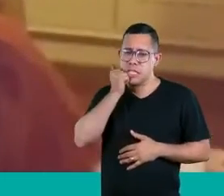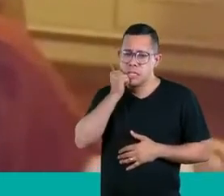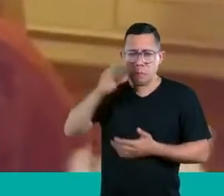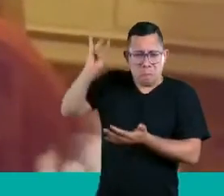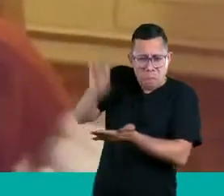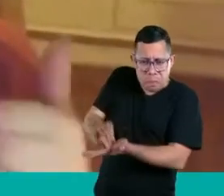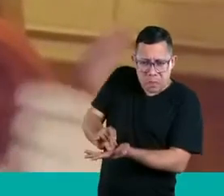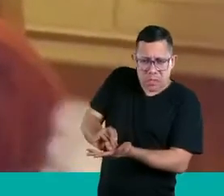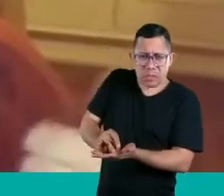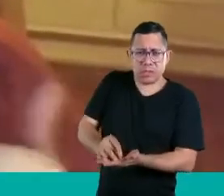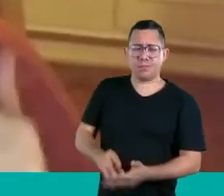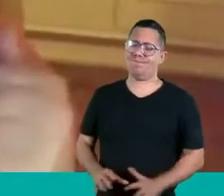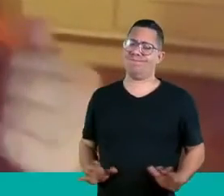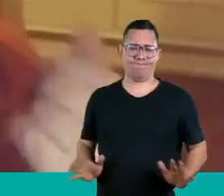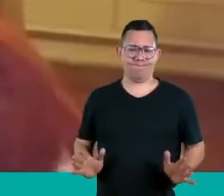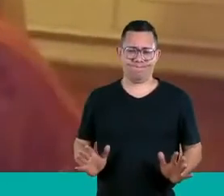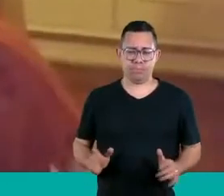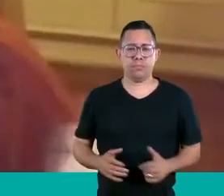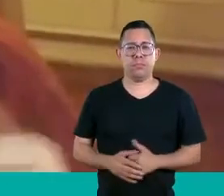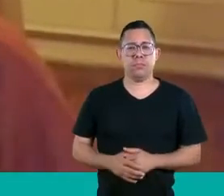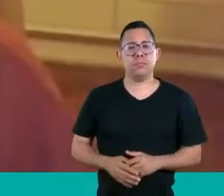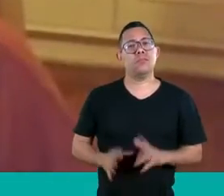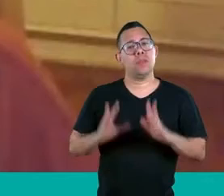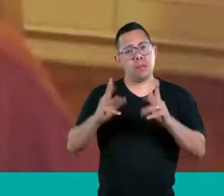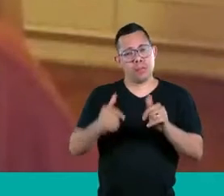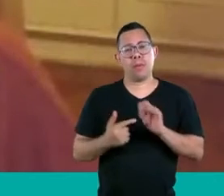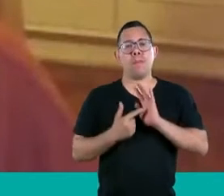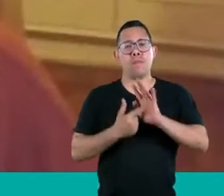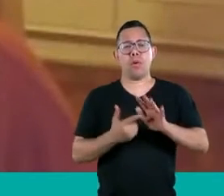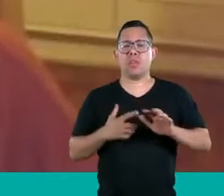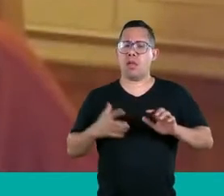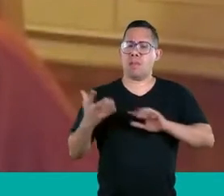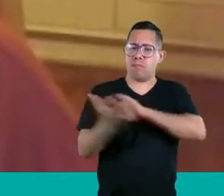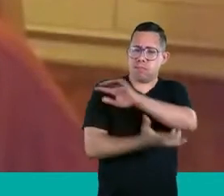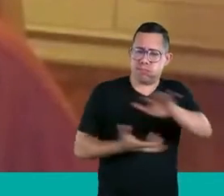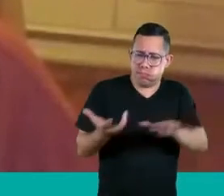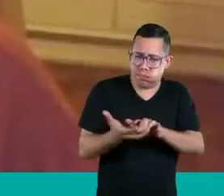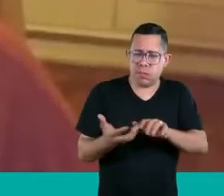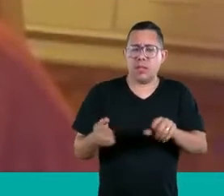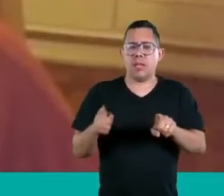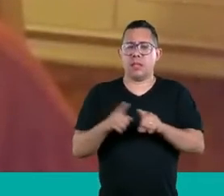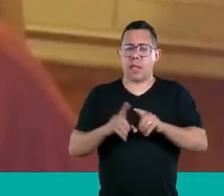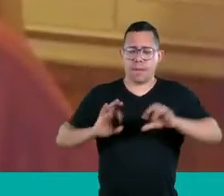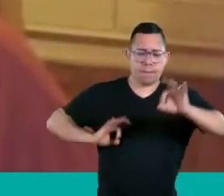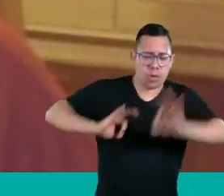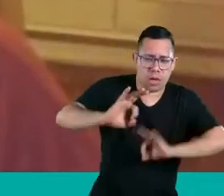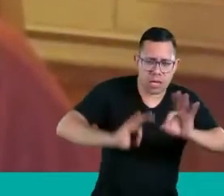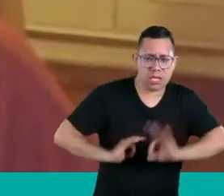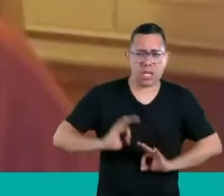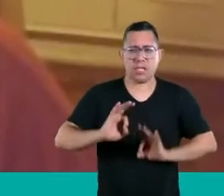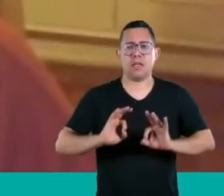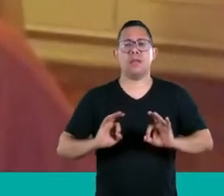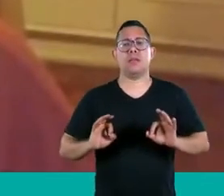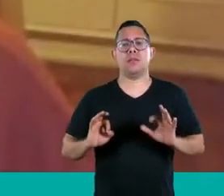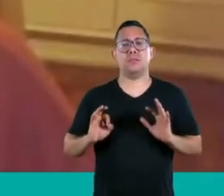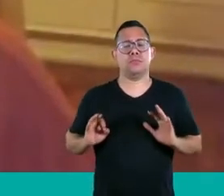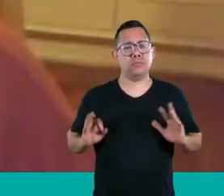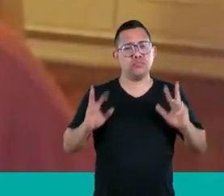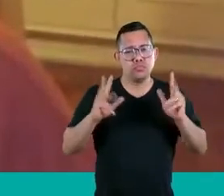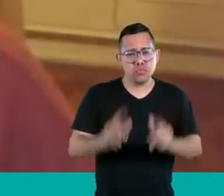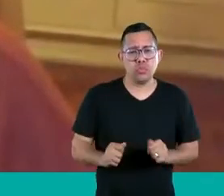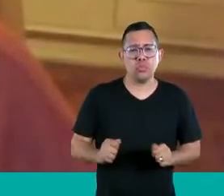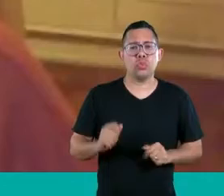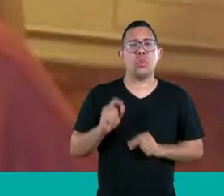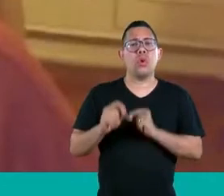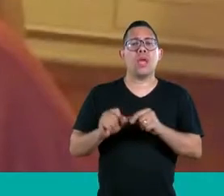uma tetralógica de ordem, desordem, interações e organização, em que todos